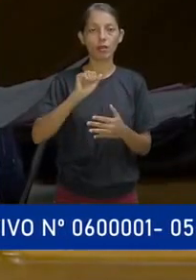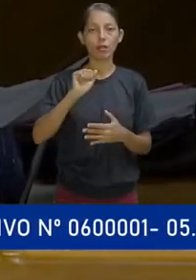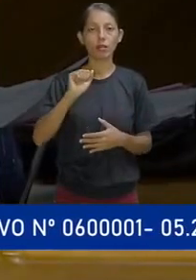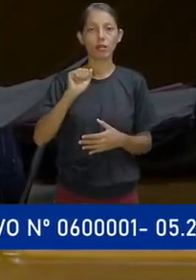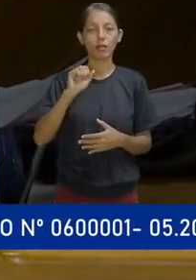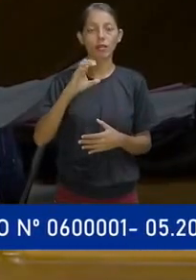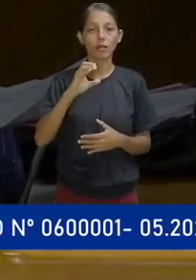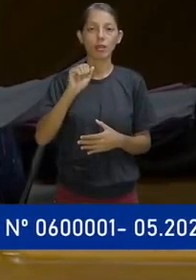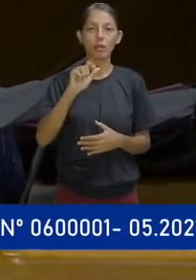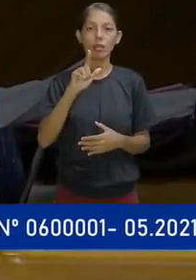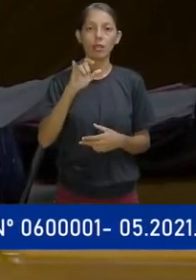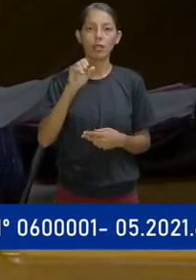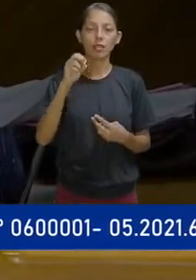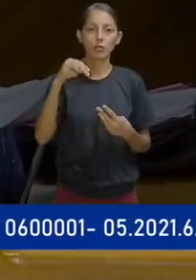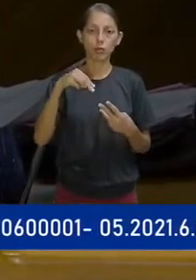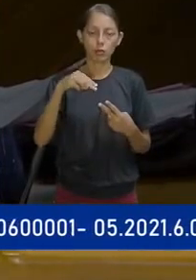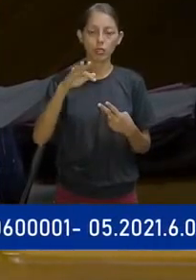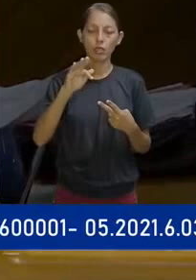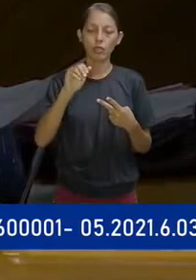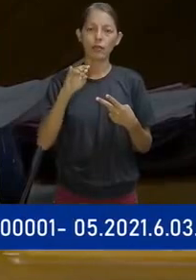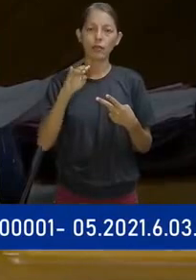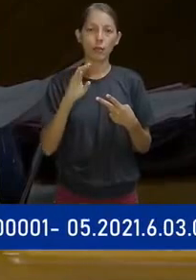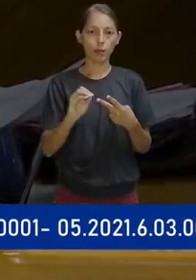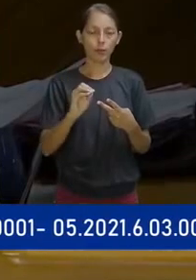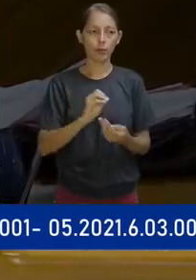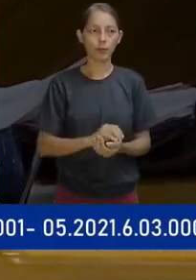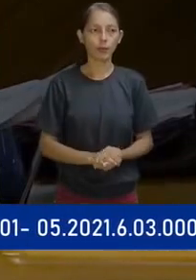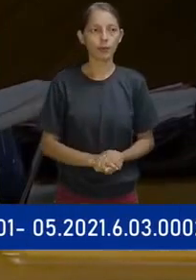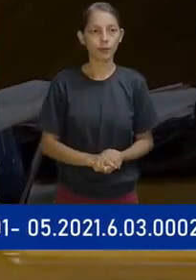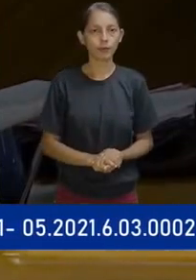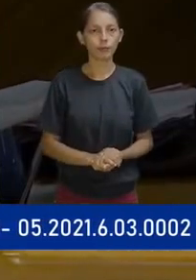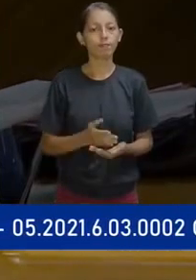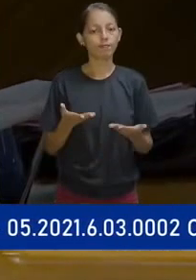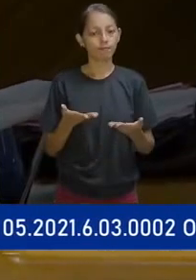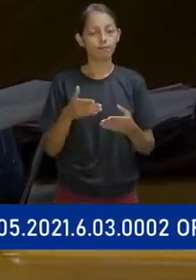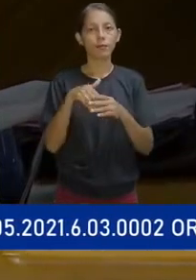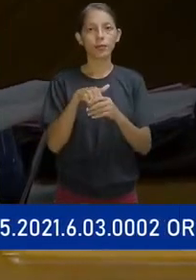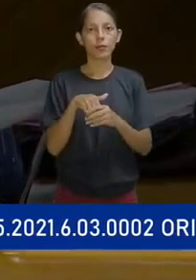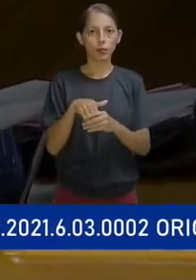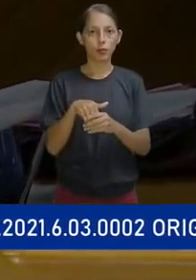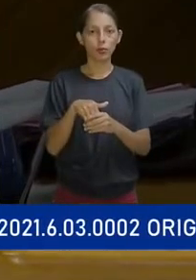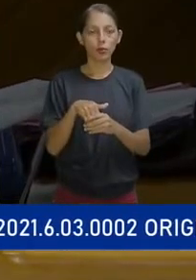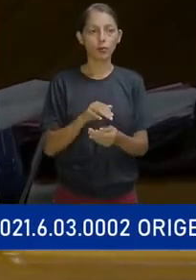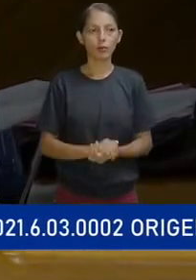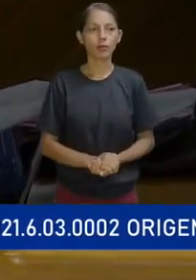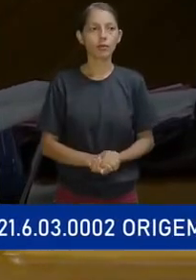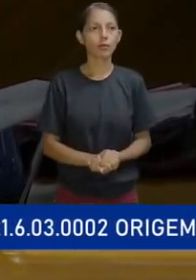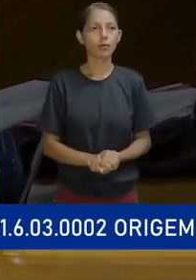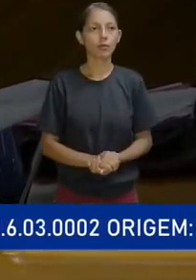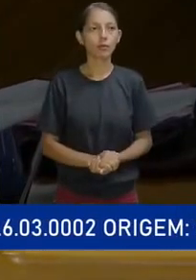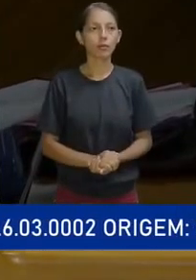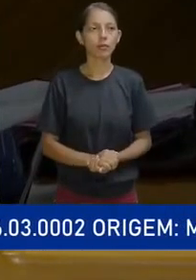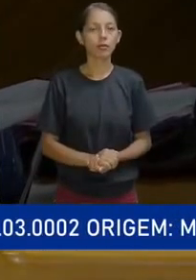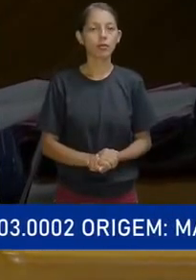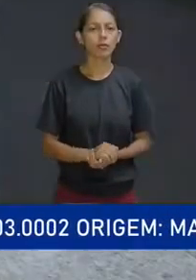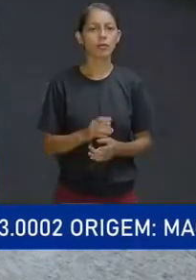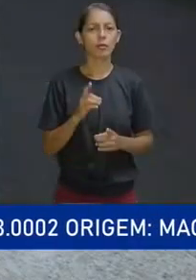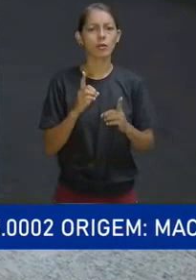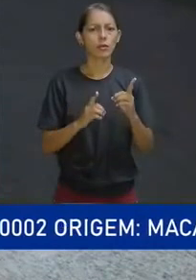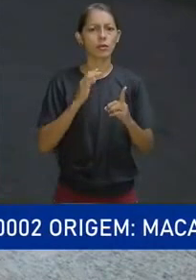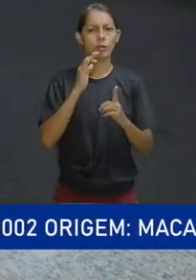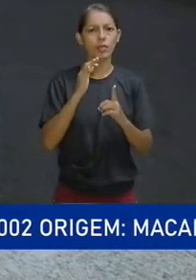Rebouças e por Fábio Wilson Moreira Jucá. Este é o voto. O vota desembargador Carmo